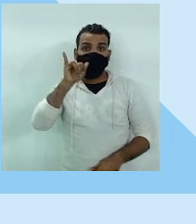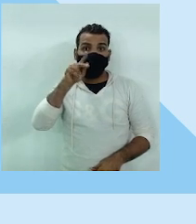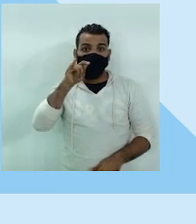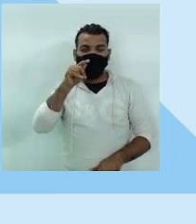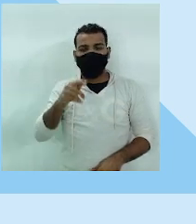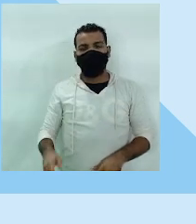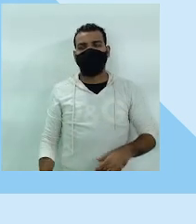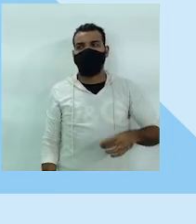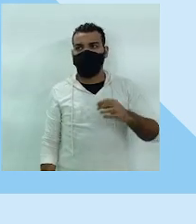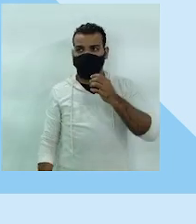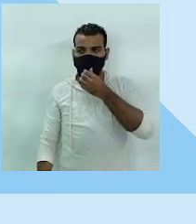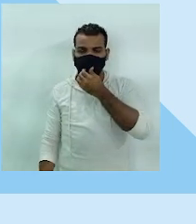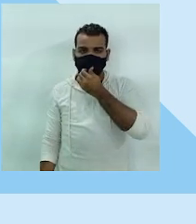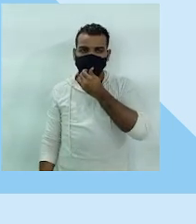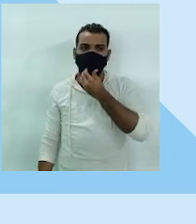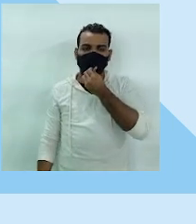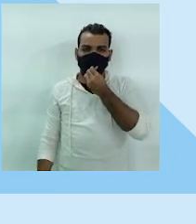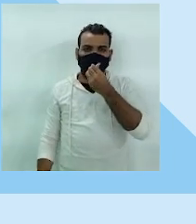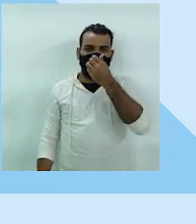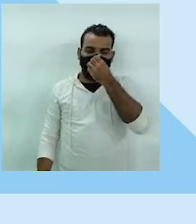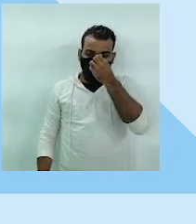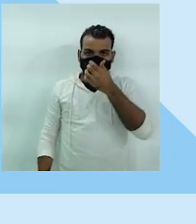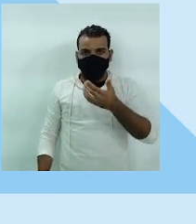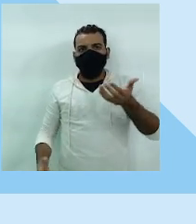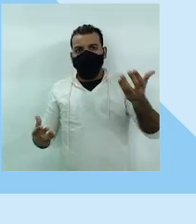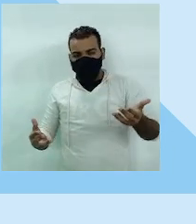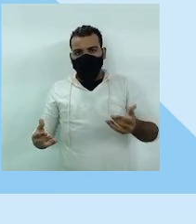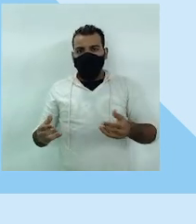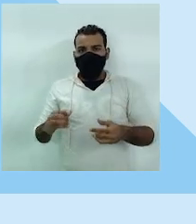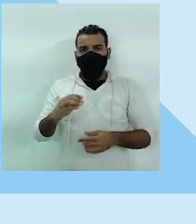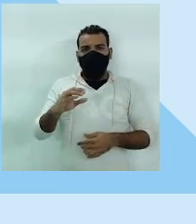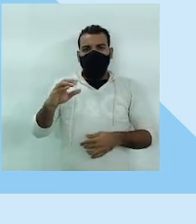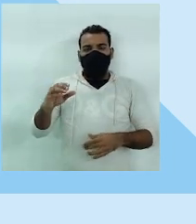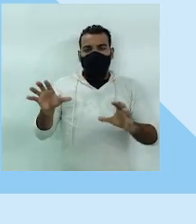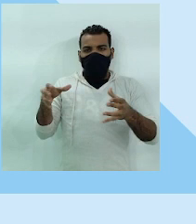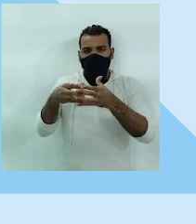né, que essa Confederação do Cariri, ela